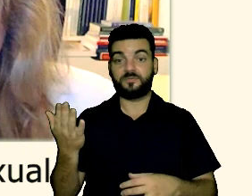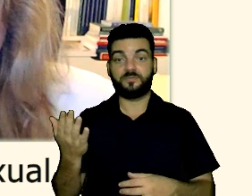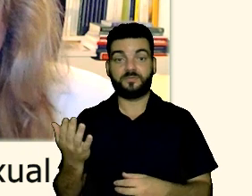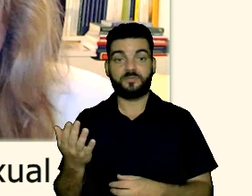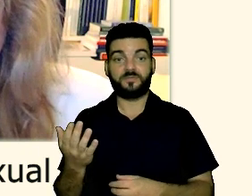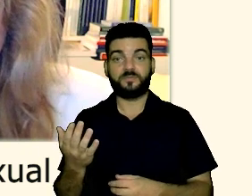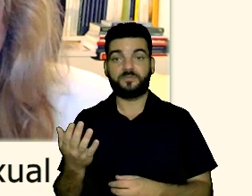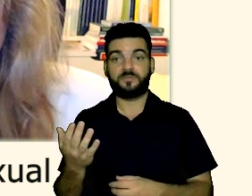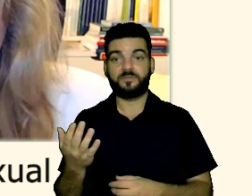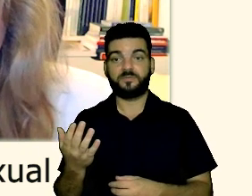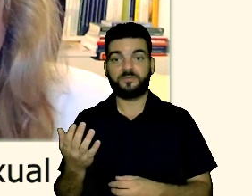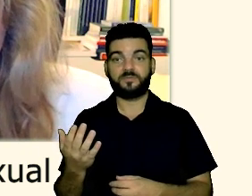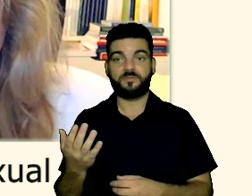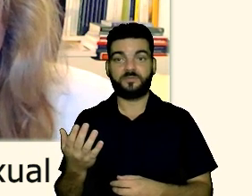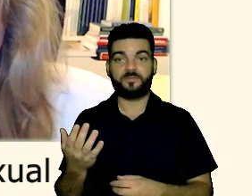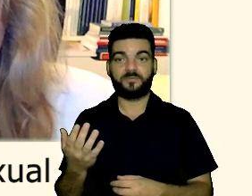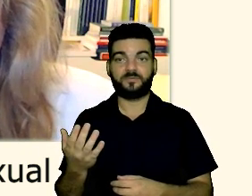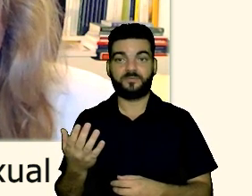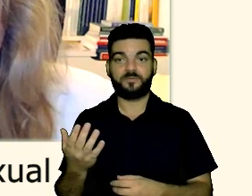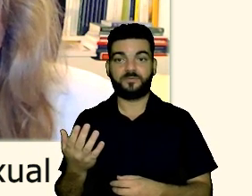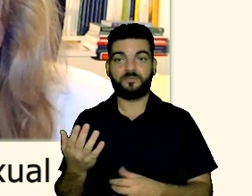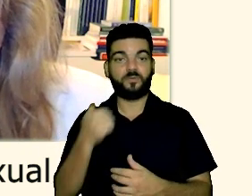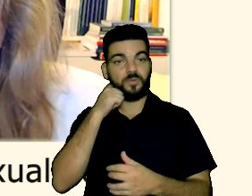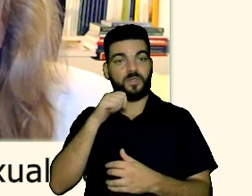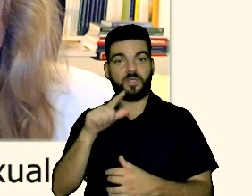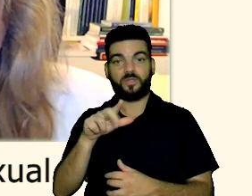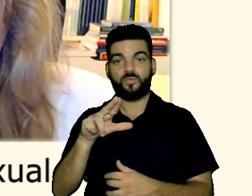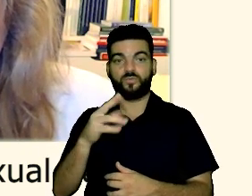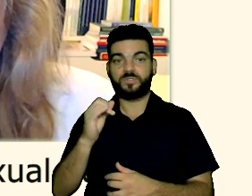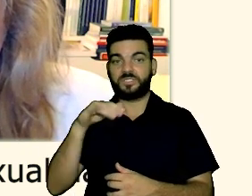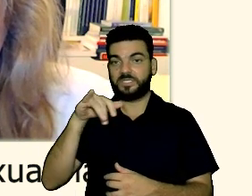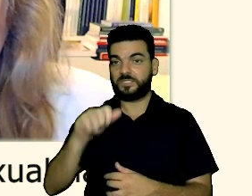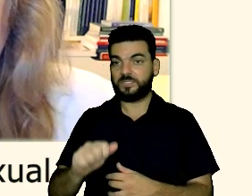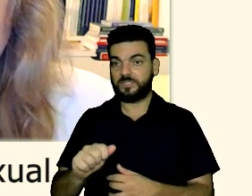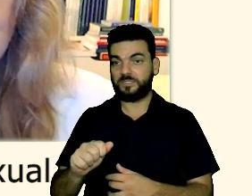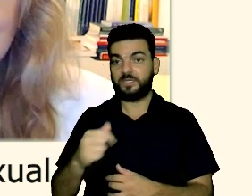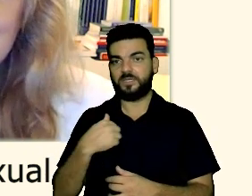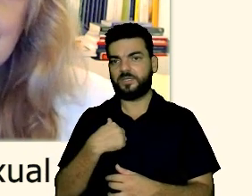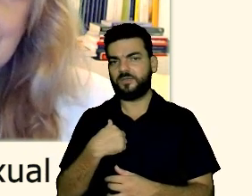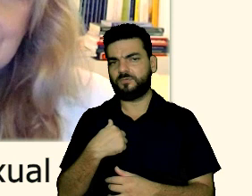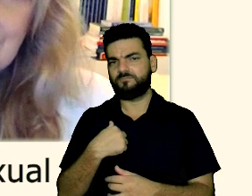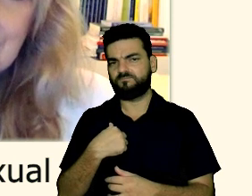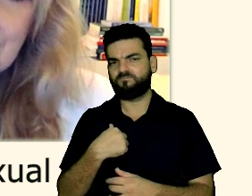Eu tenho uma pergunta que eu gostaria de passar, então, às nossas ilustres palestrantes.